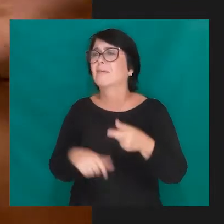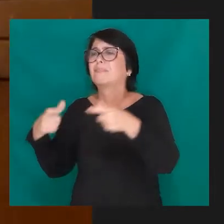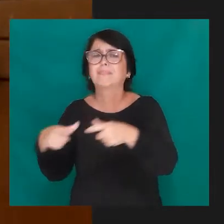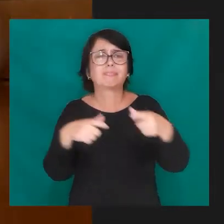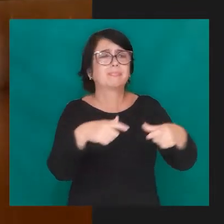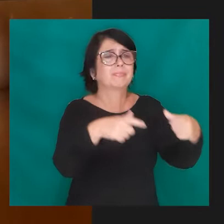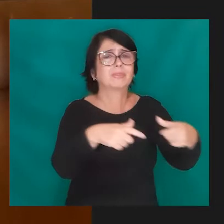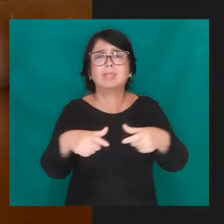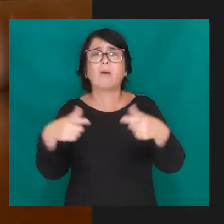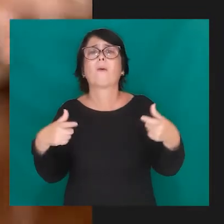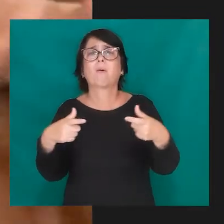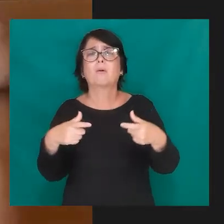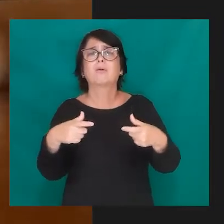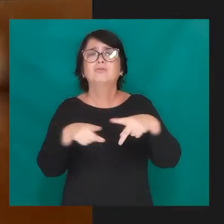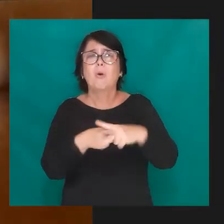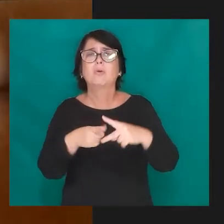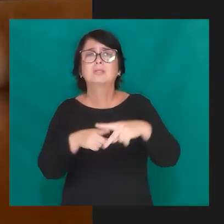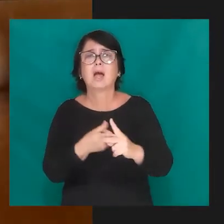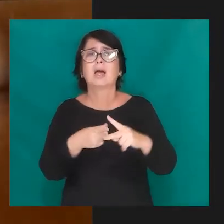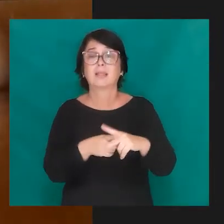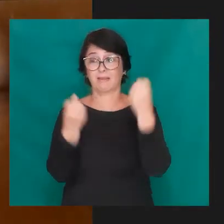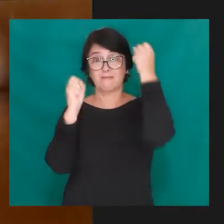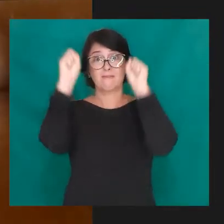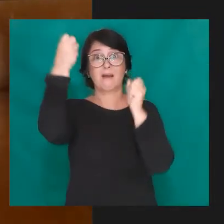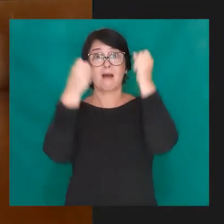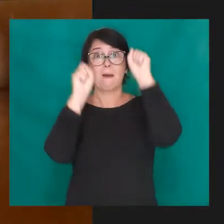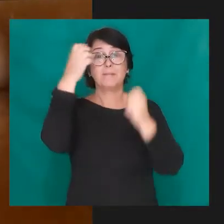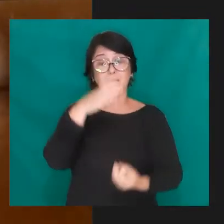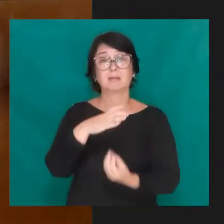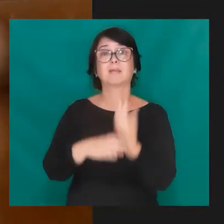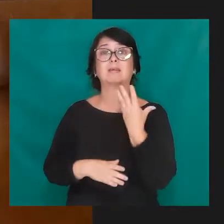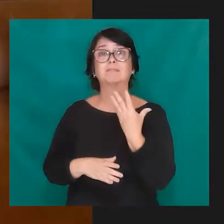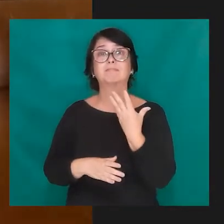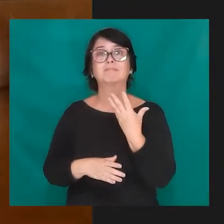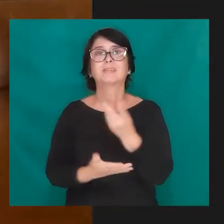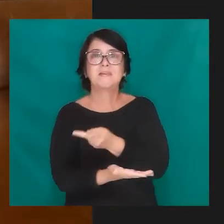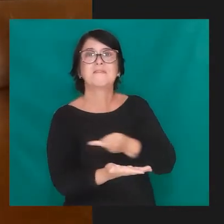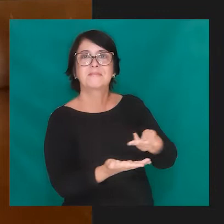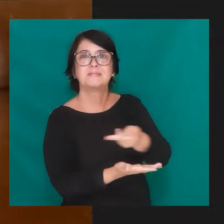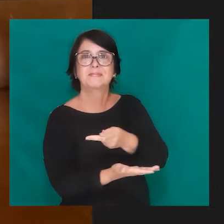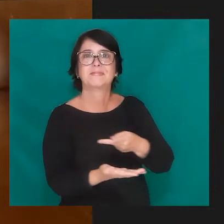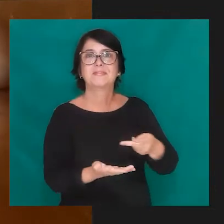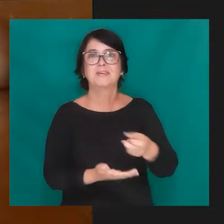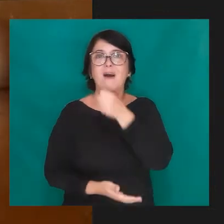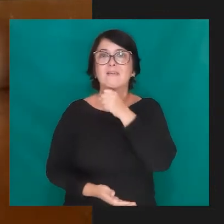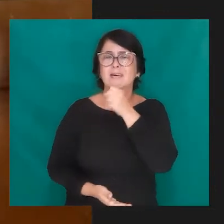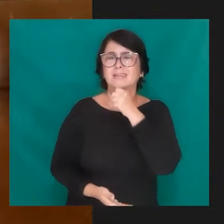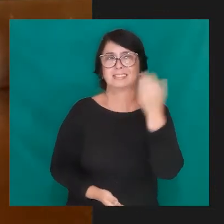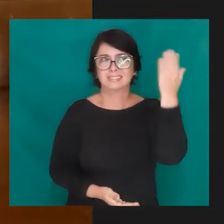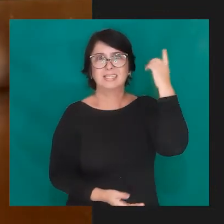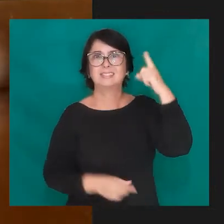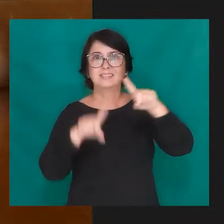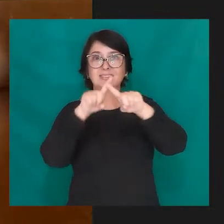40, 50 anos atrás, hoje, não que seja fácil, mas é possível. E eu fui atrás dos antigos funcionários